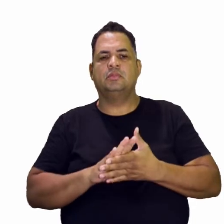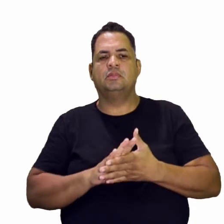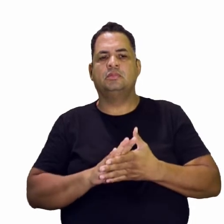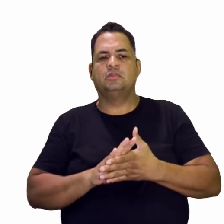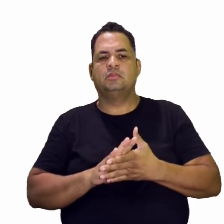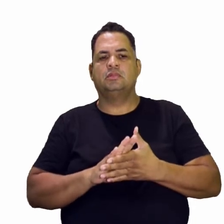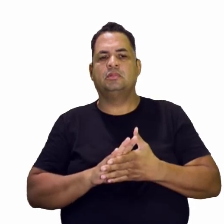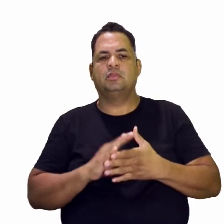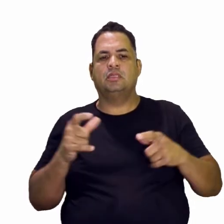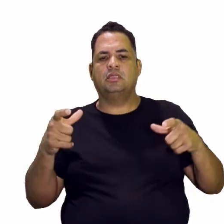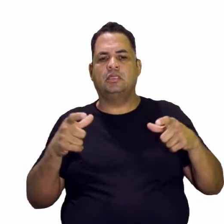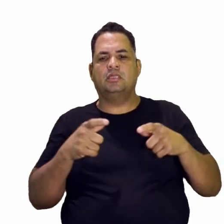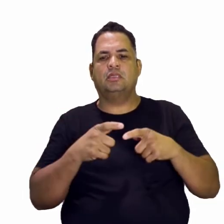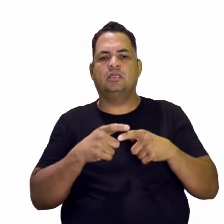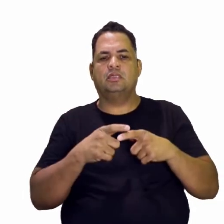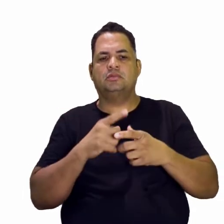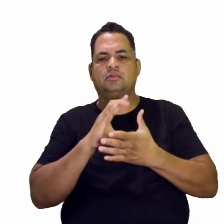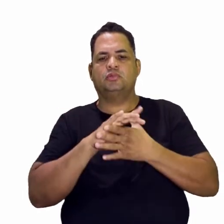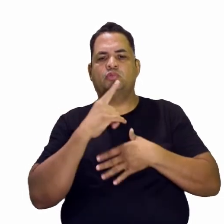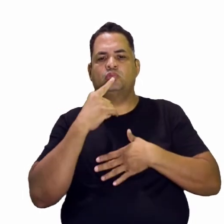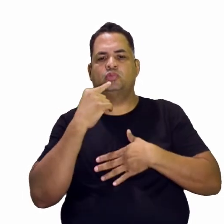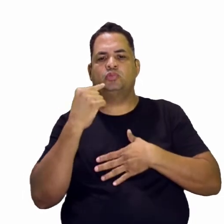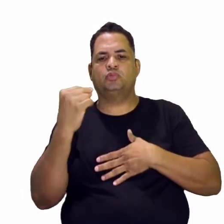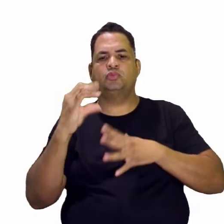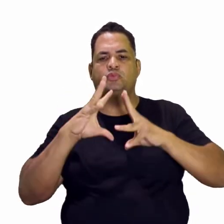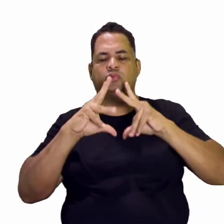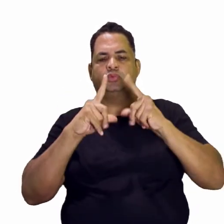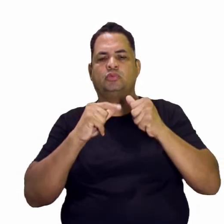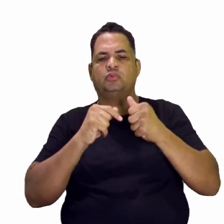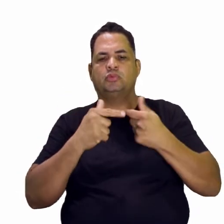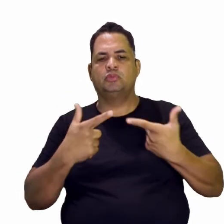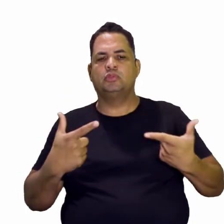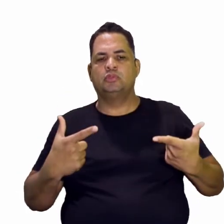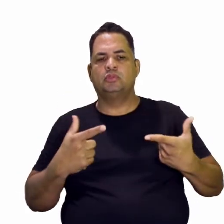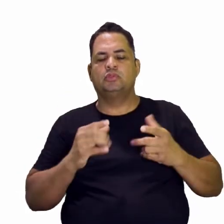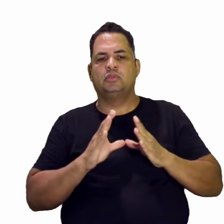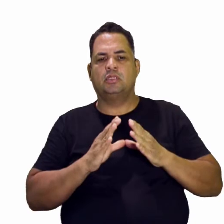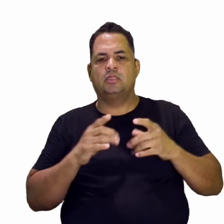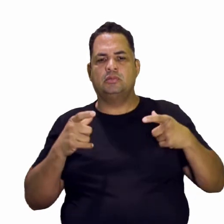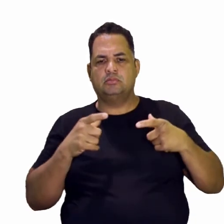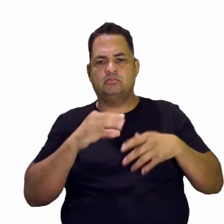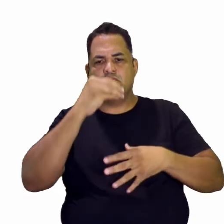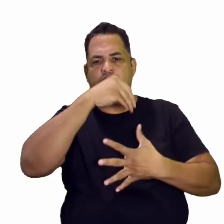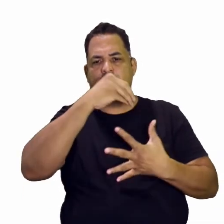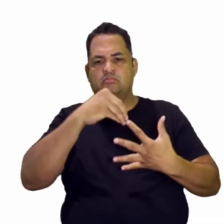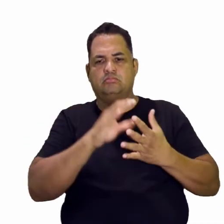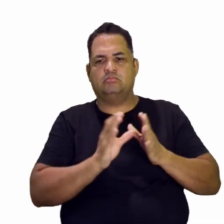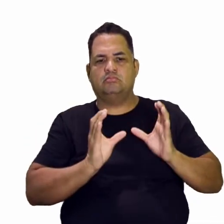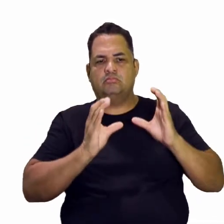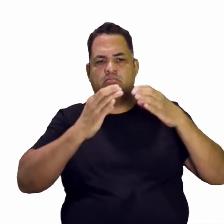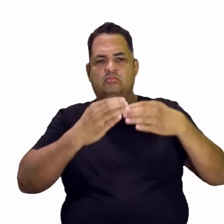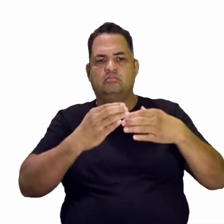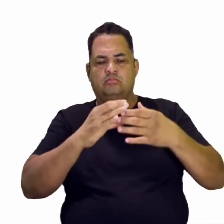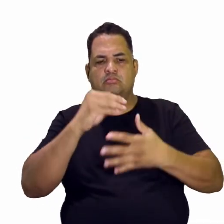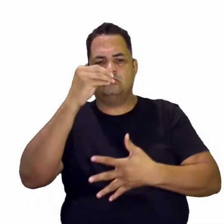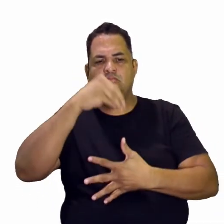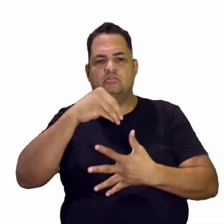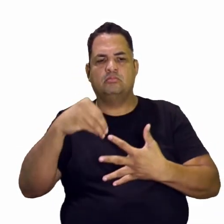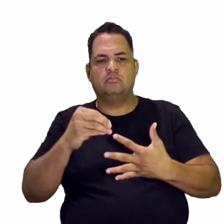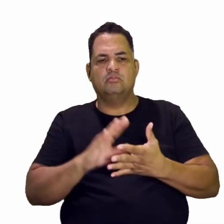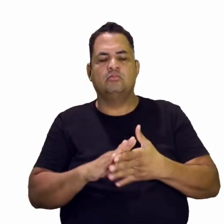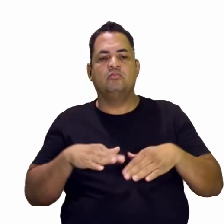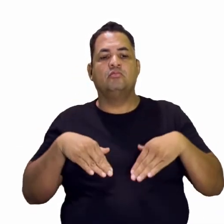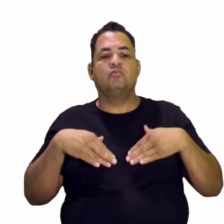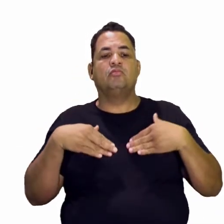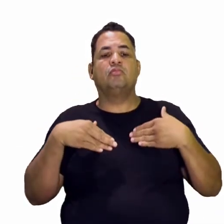a extinção é o desaparecimento total das espécies, subespécies ou grupos de espécies.